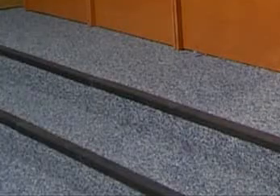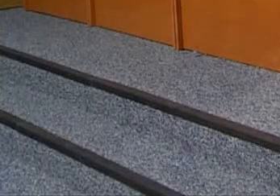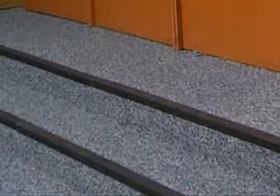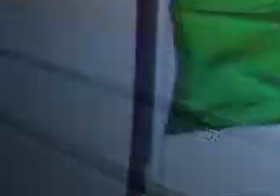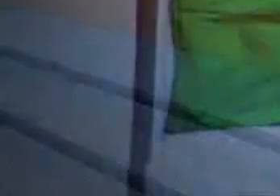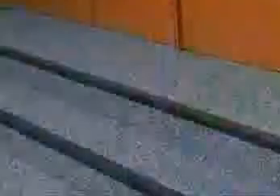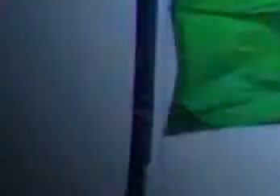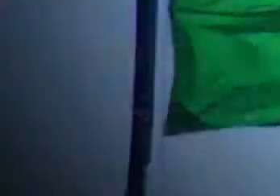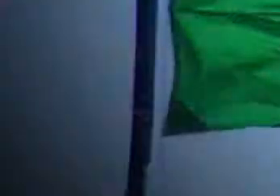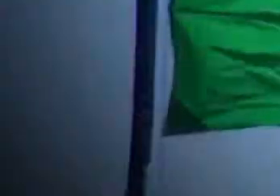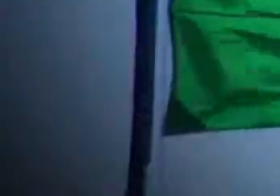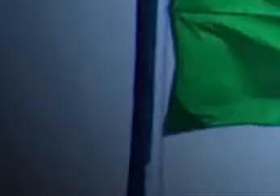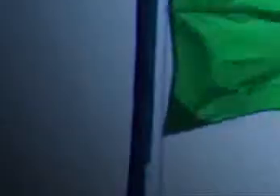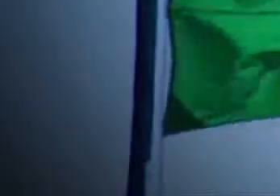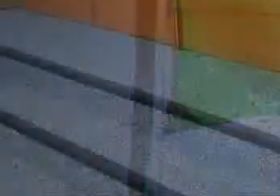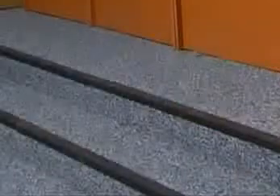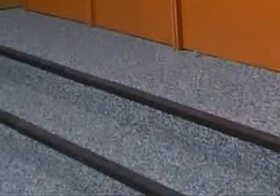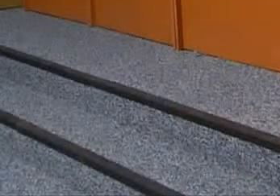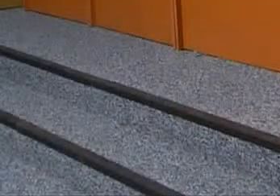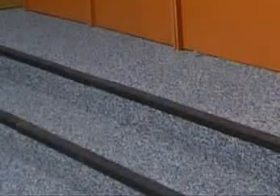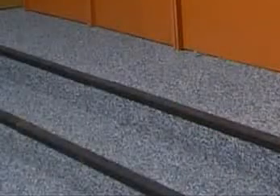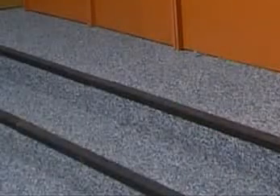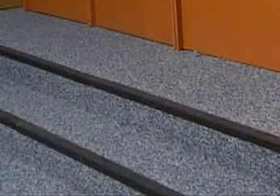mais uma vez